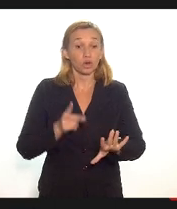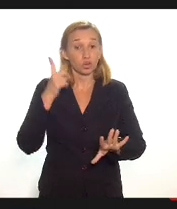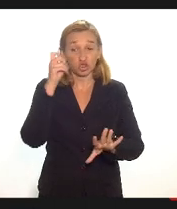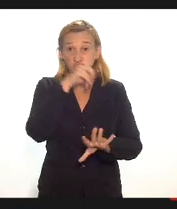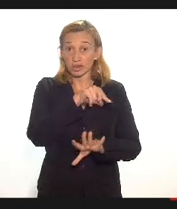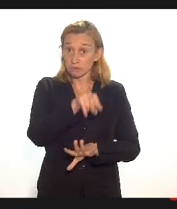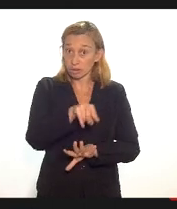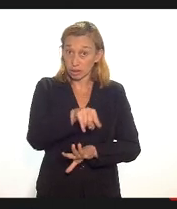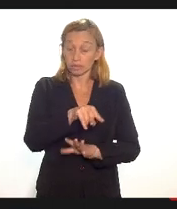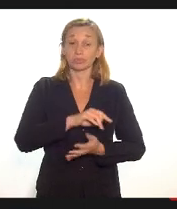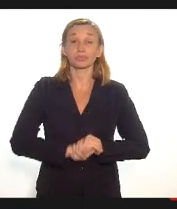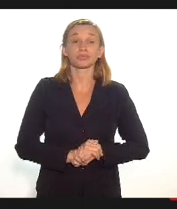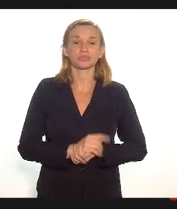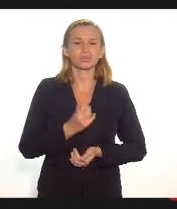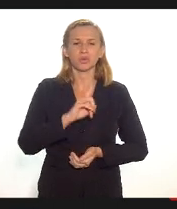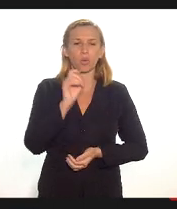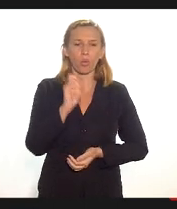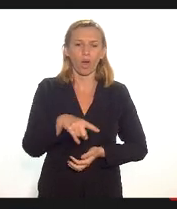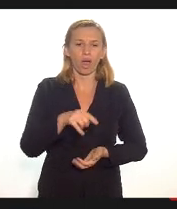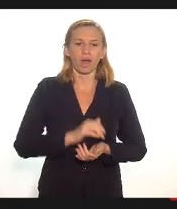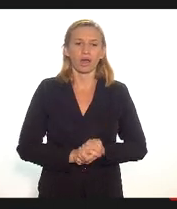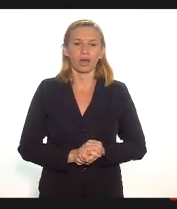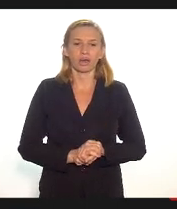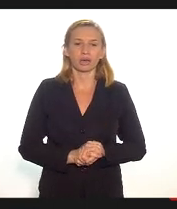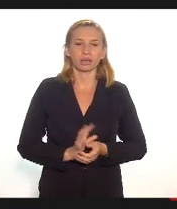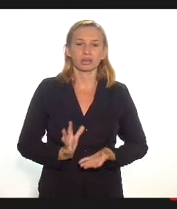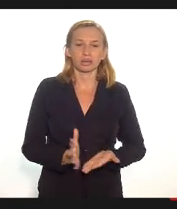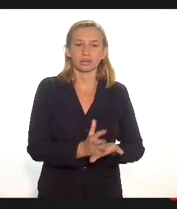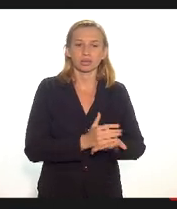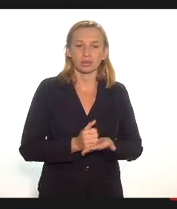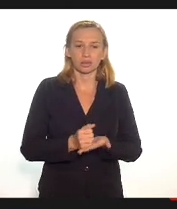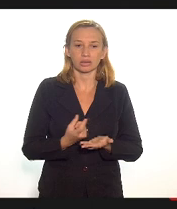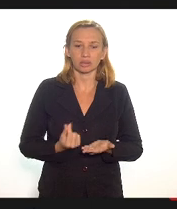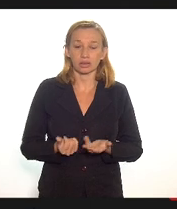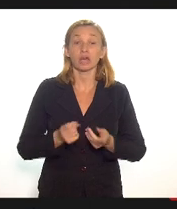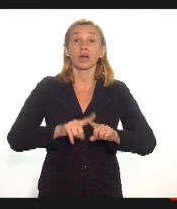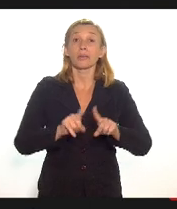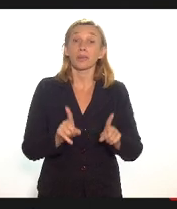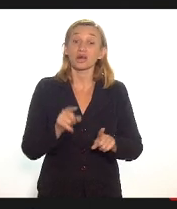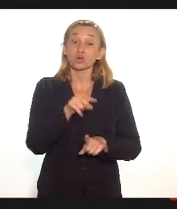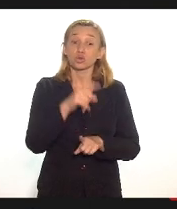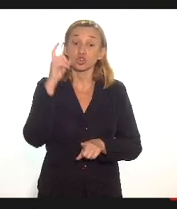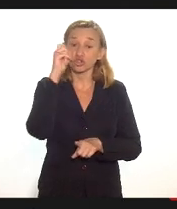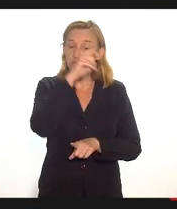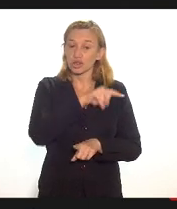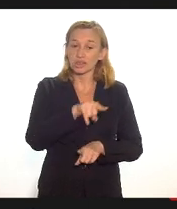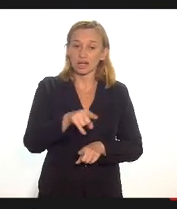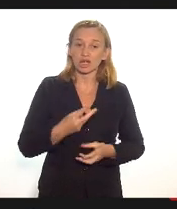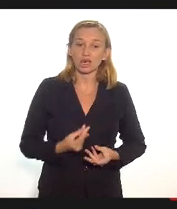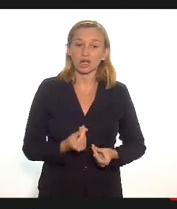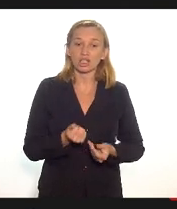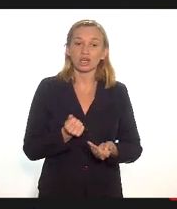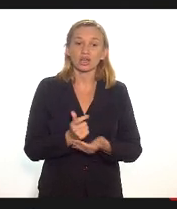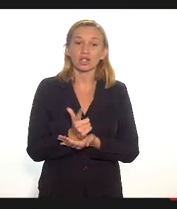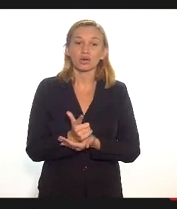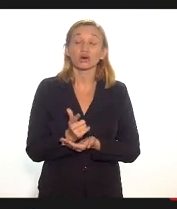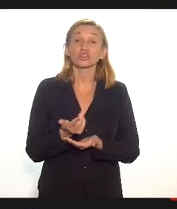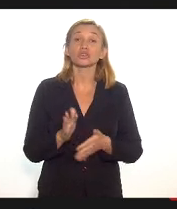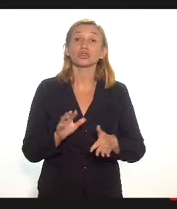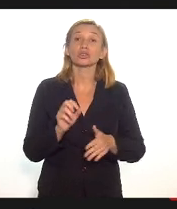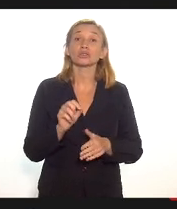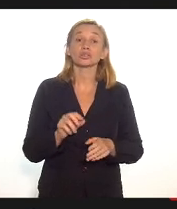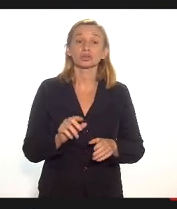aqui não é apurar gastos, o difícil é ver que gastos são elegíveis, e a gente